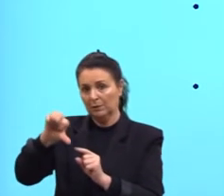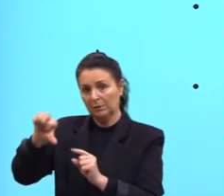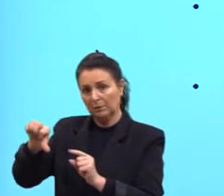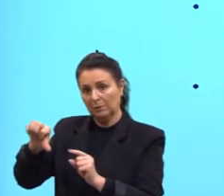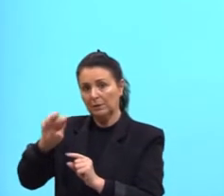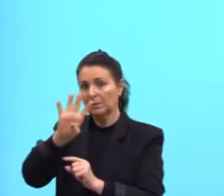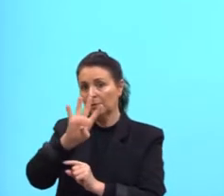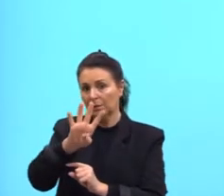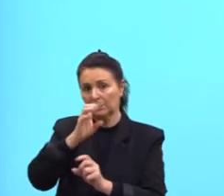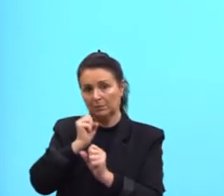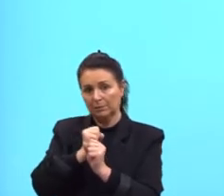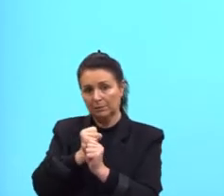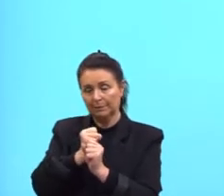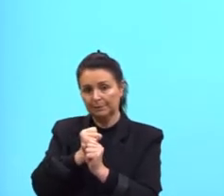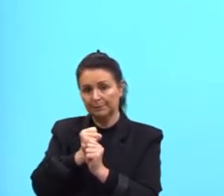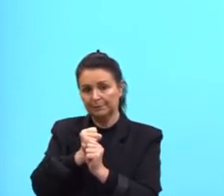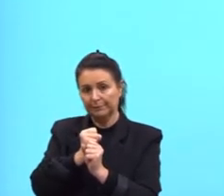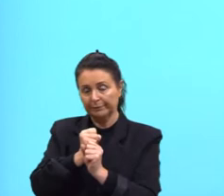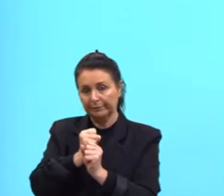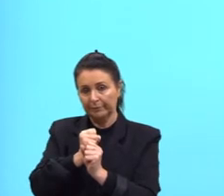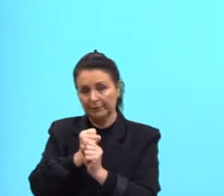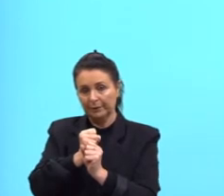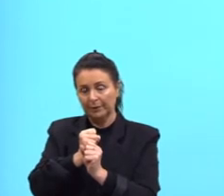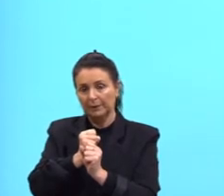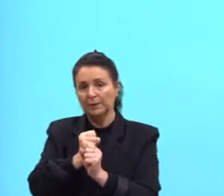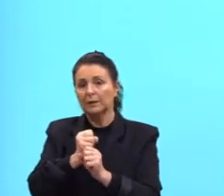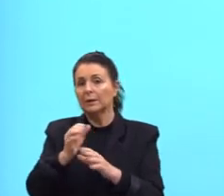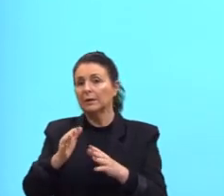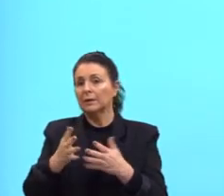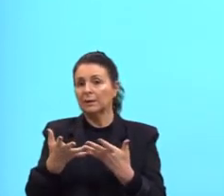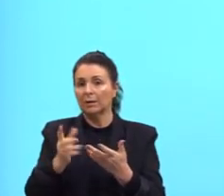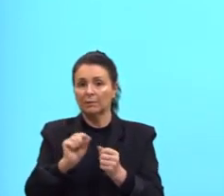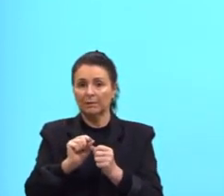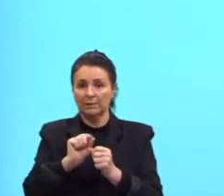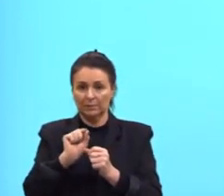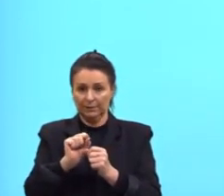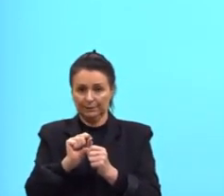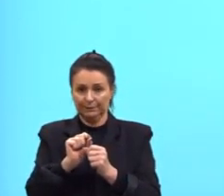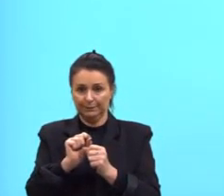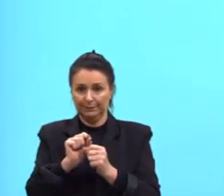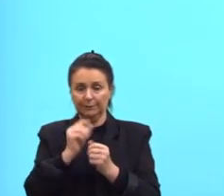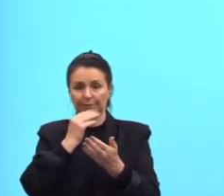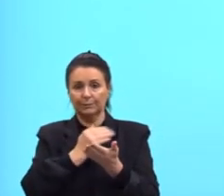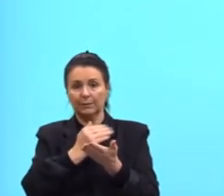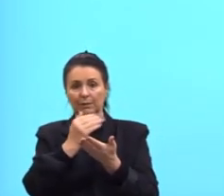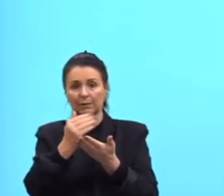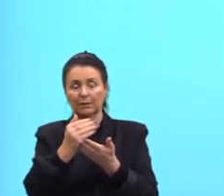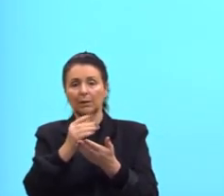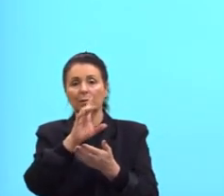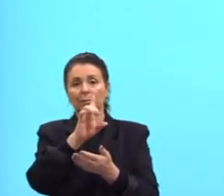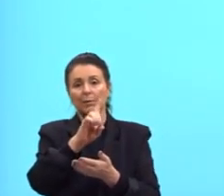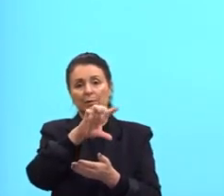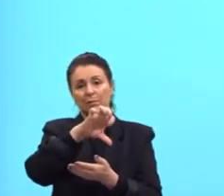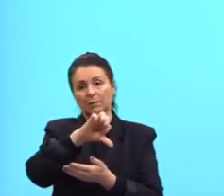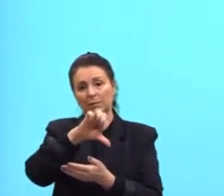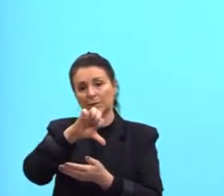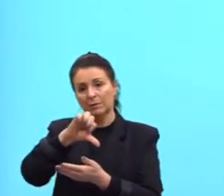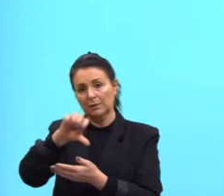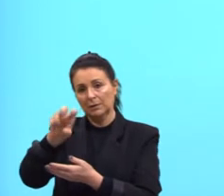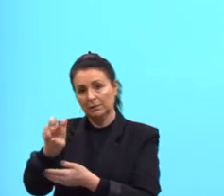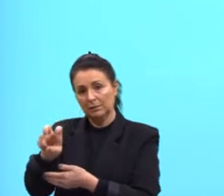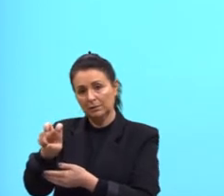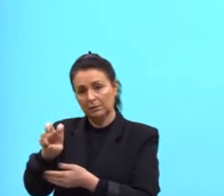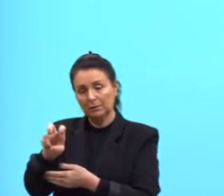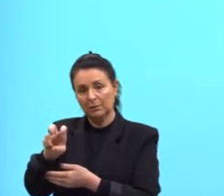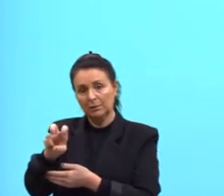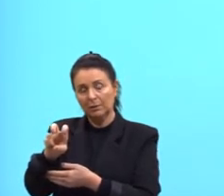saltados bom então nós vamos buscar o seguinte nós vamos partir de 1995